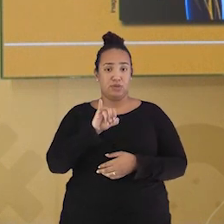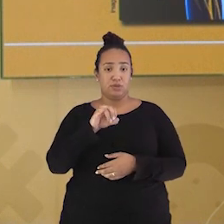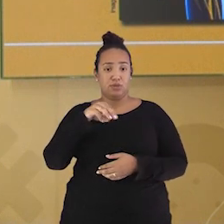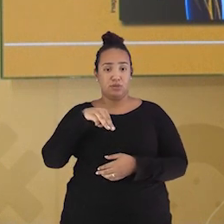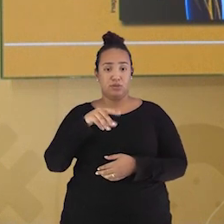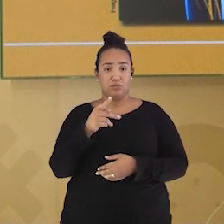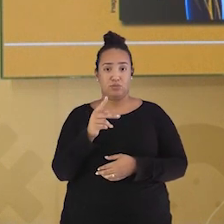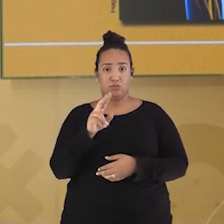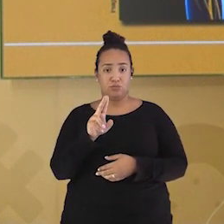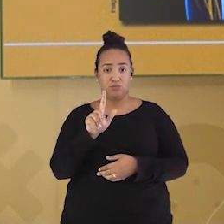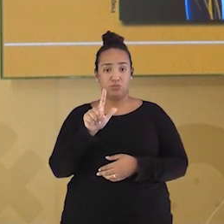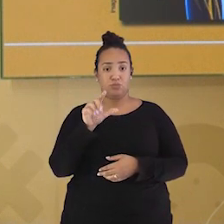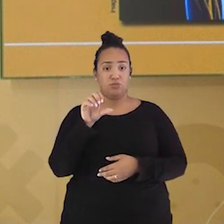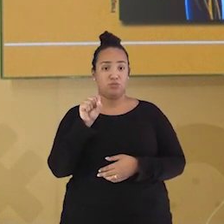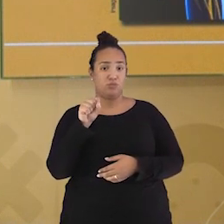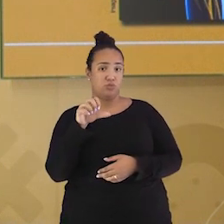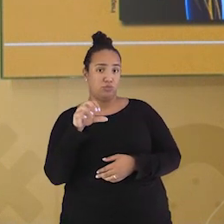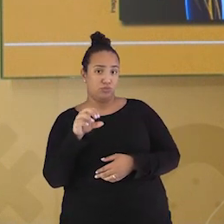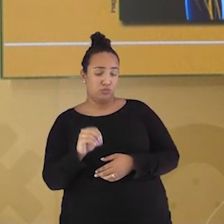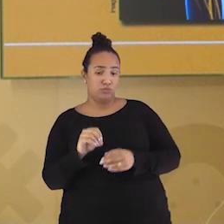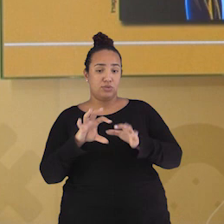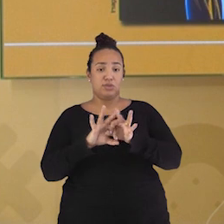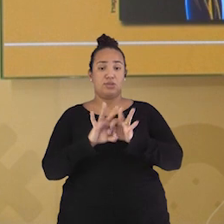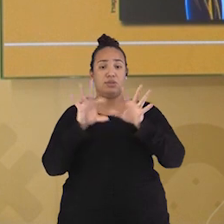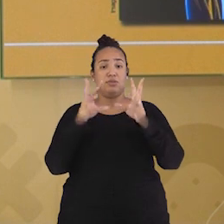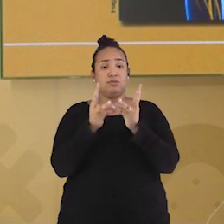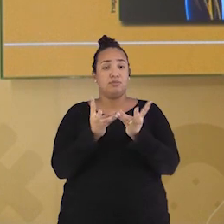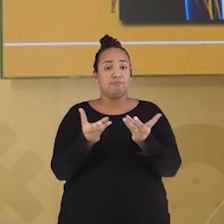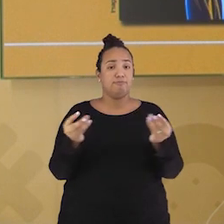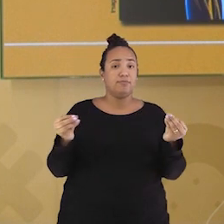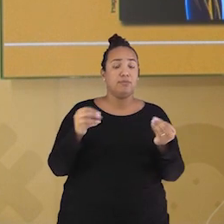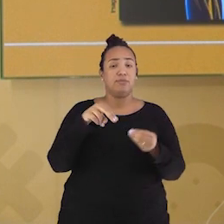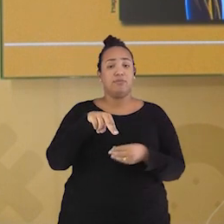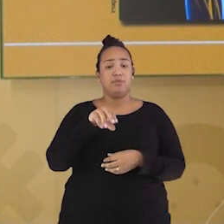axônio, estimula a liberação de substâncias chamadas